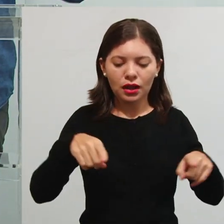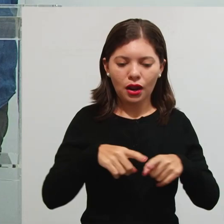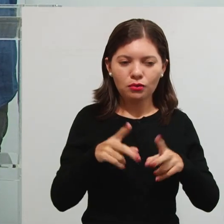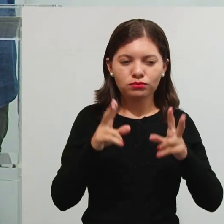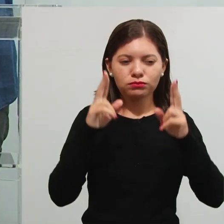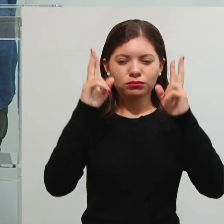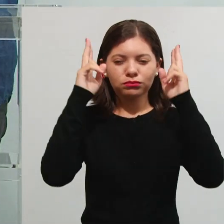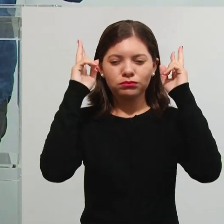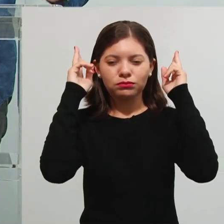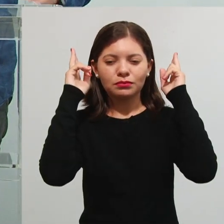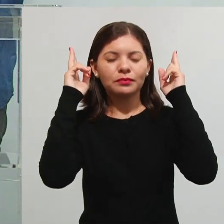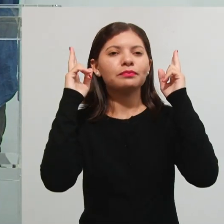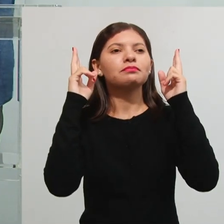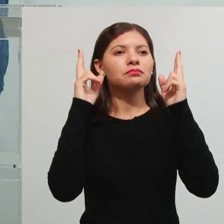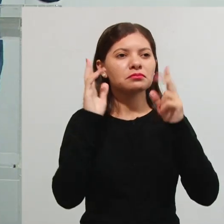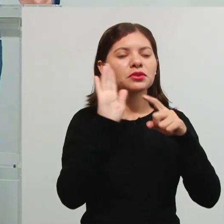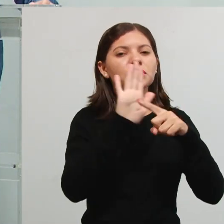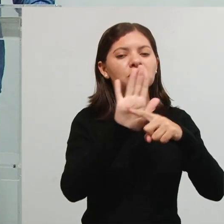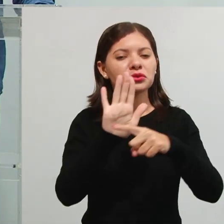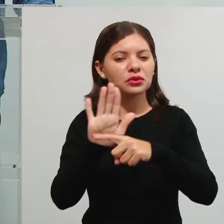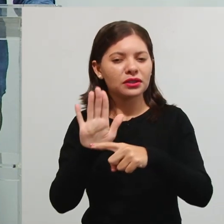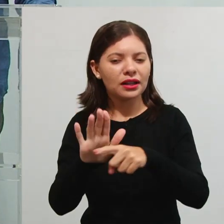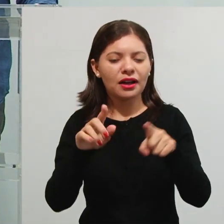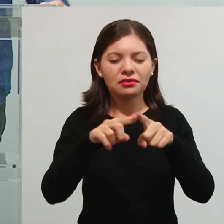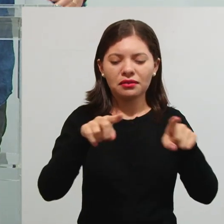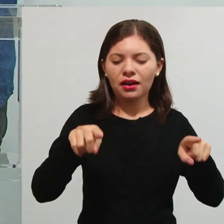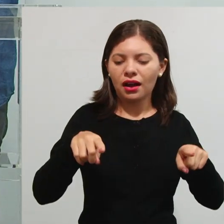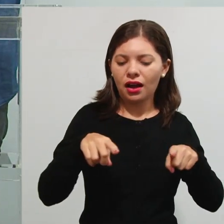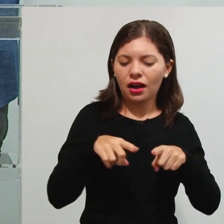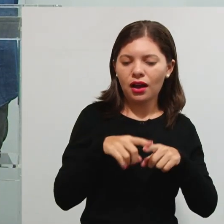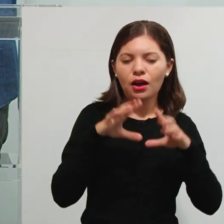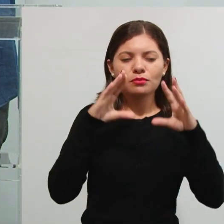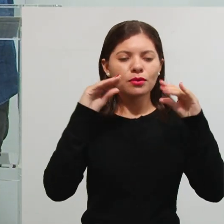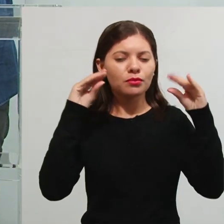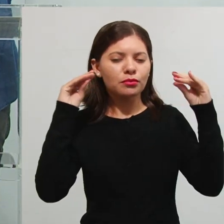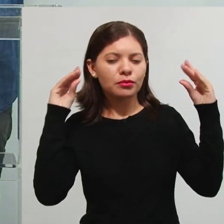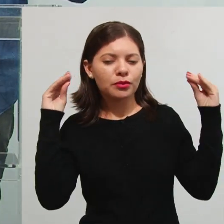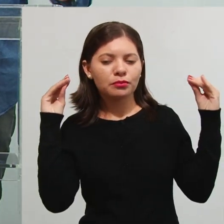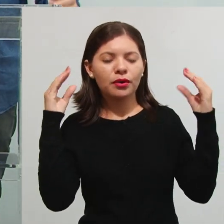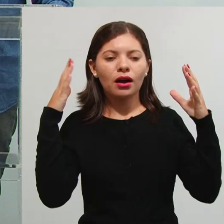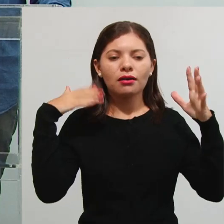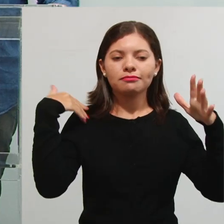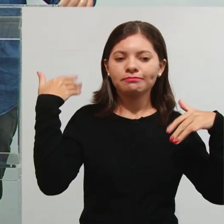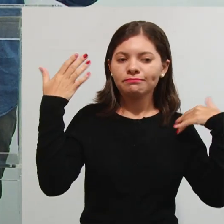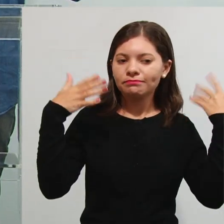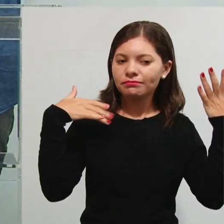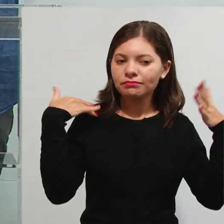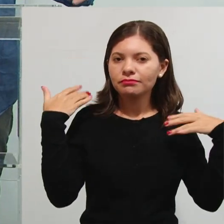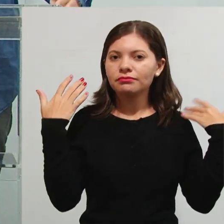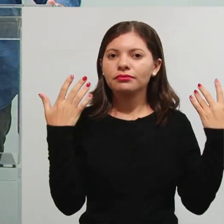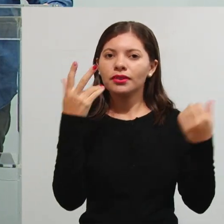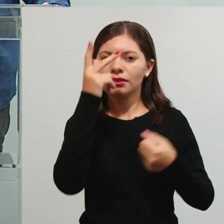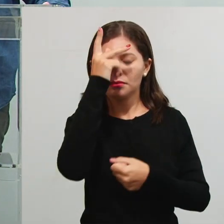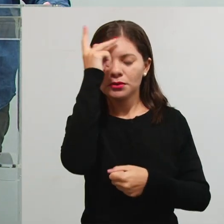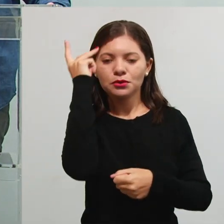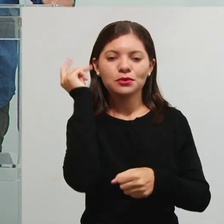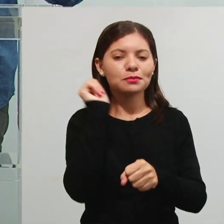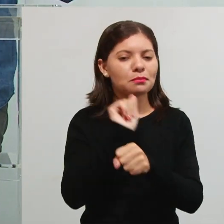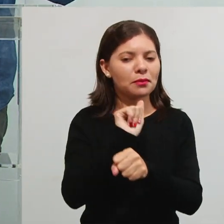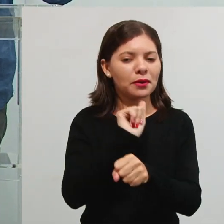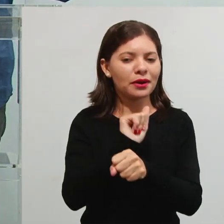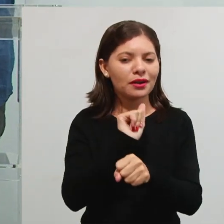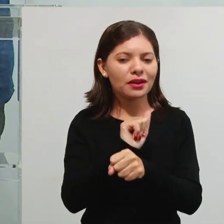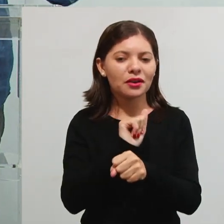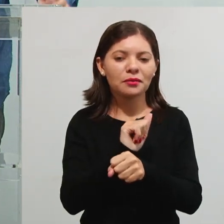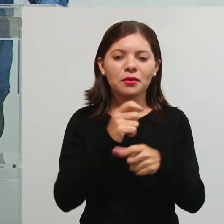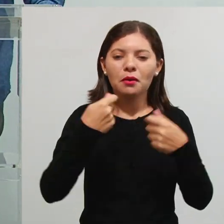que eu possa fornecer isso, um ambiente confortável, que eu possa oferecer ali um momento de lazer, né? Enquanto a pessoa espera a sua vez, ela